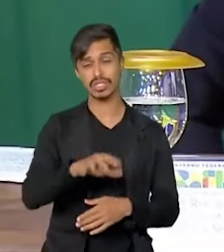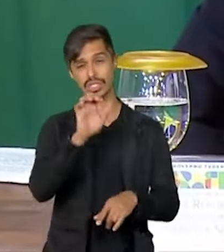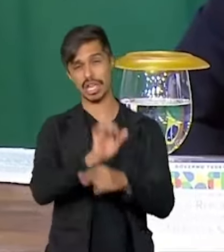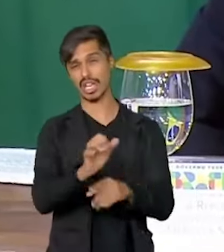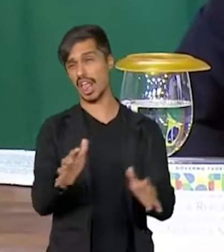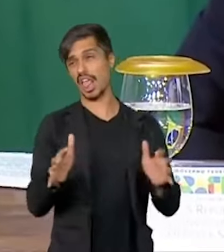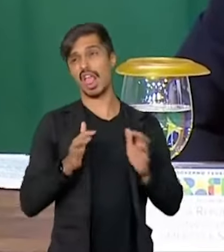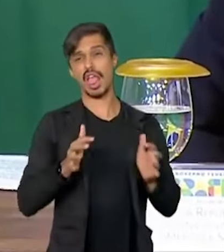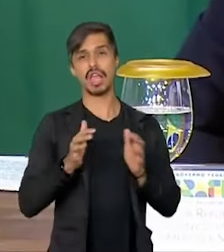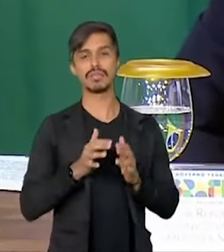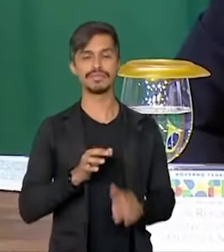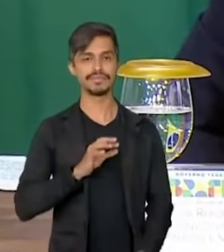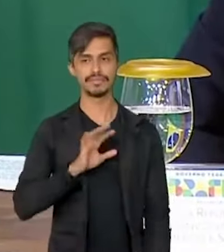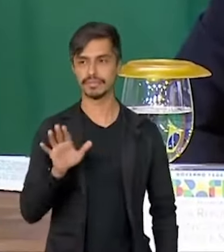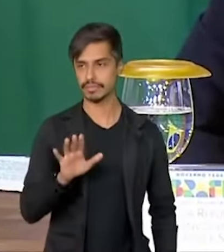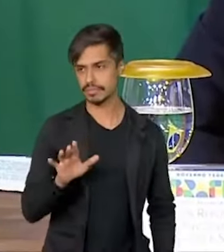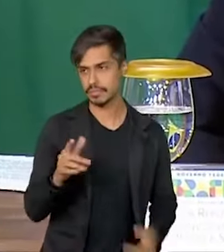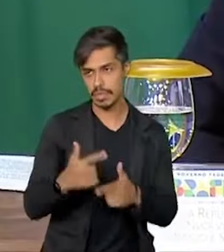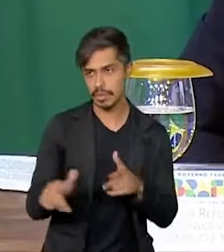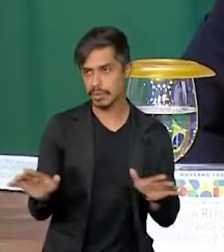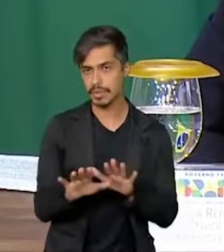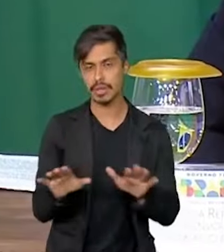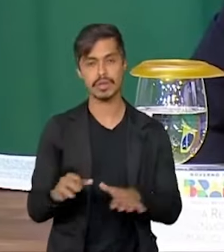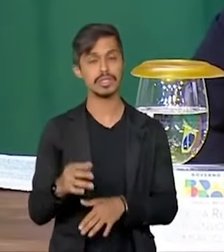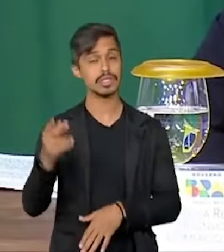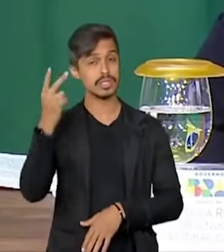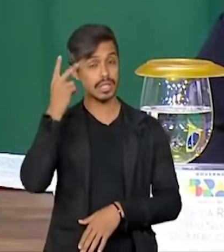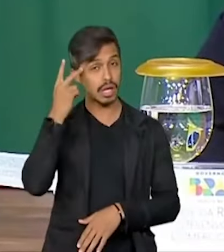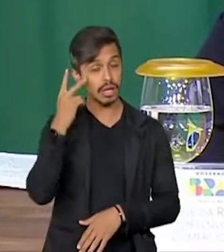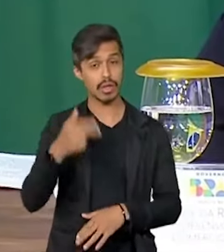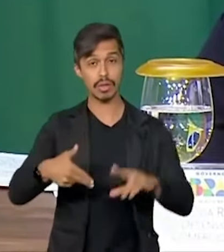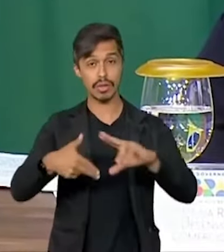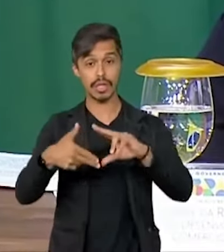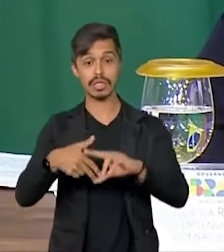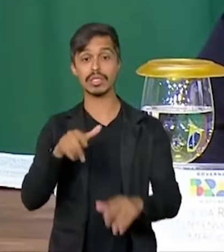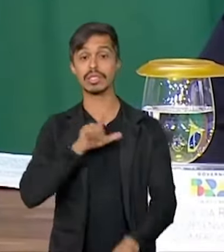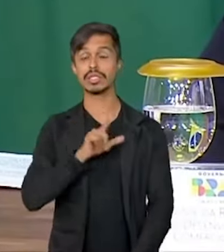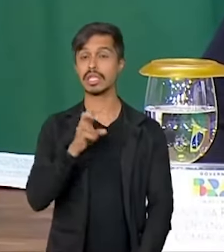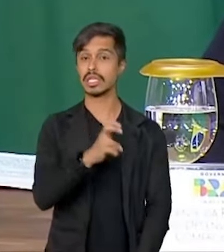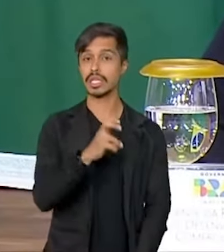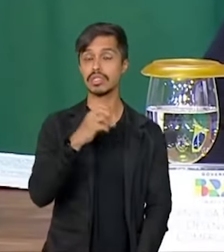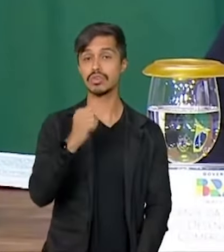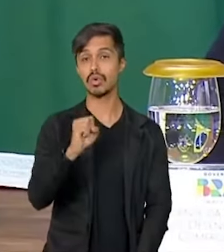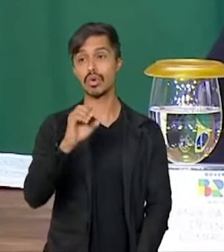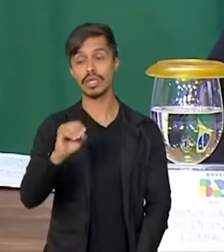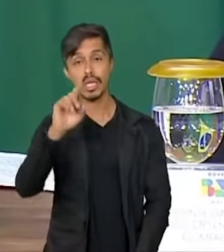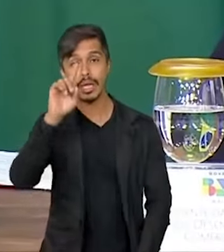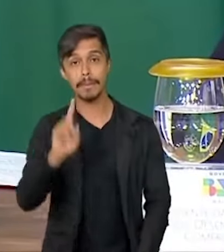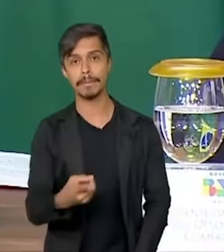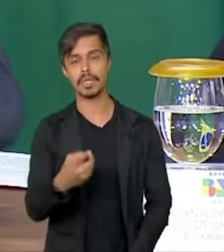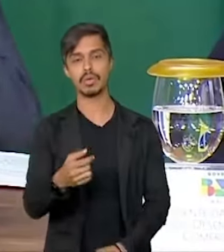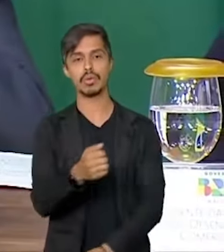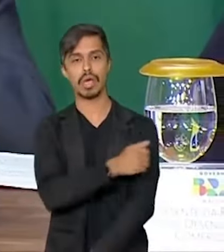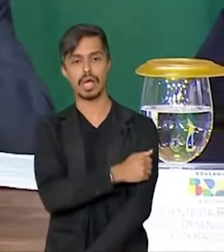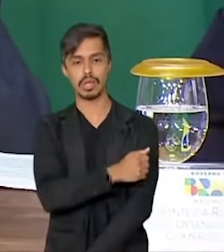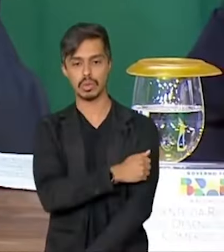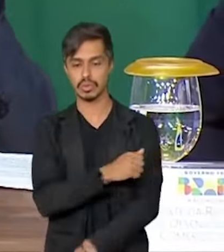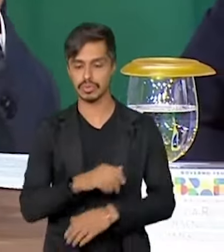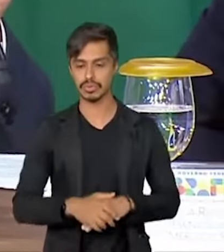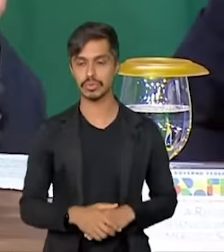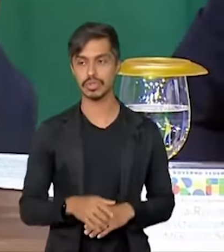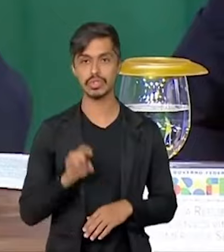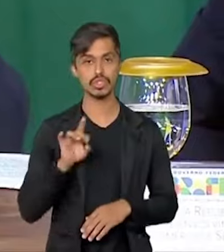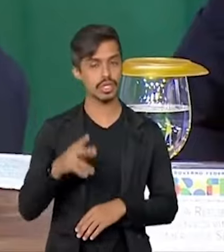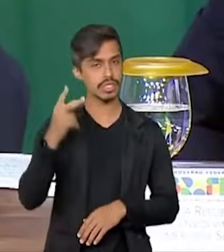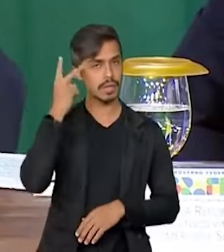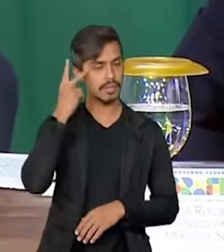muito rico, não tem problema. Só em São Paulo, o pé de meia tem 580 mil estudantes. Só São